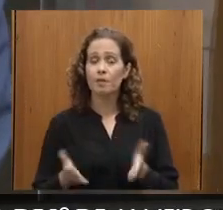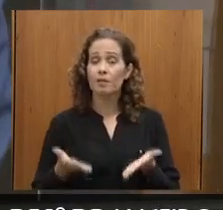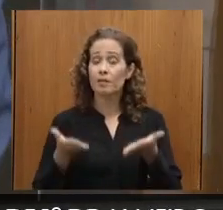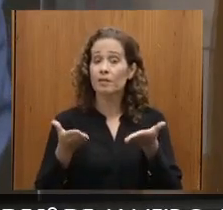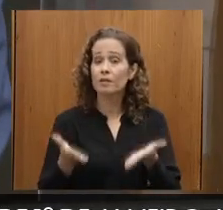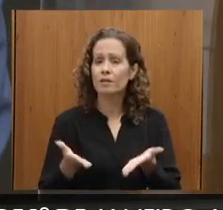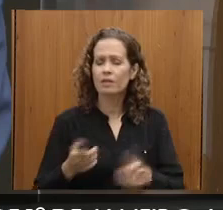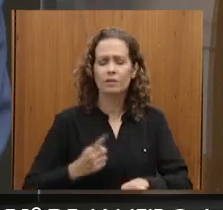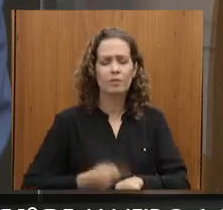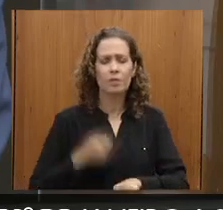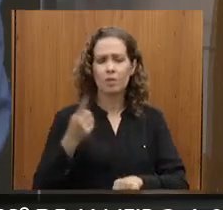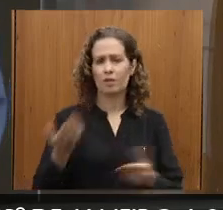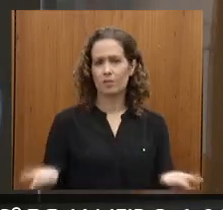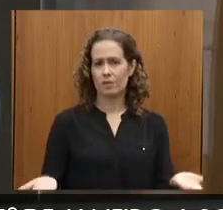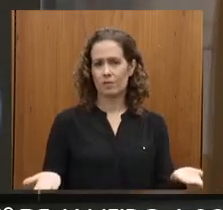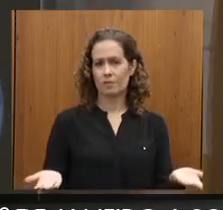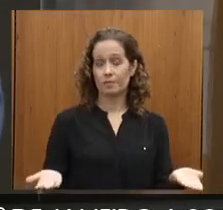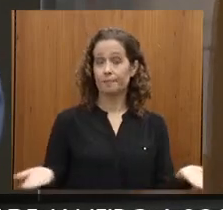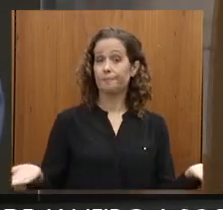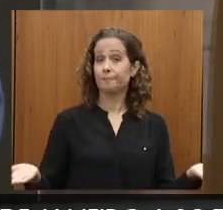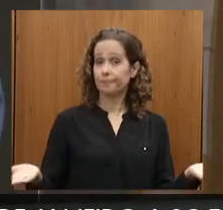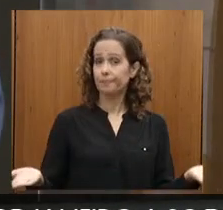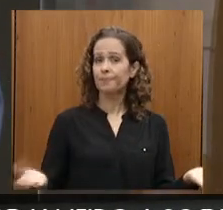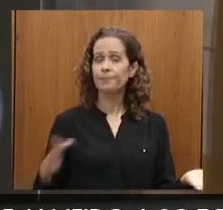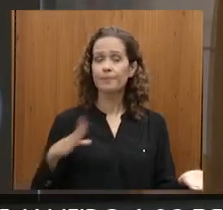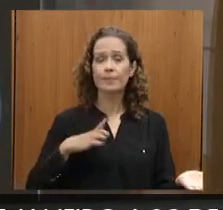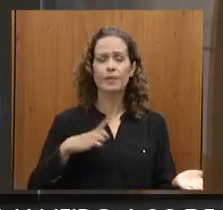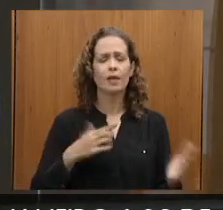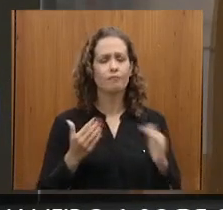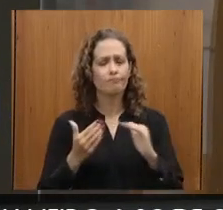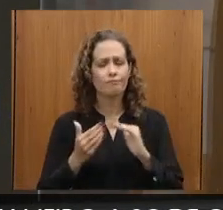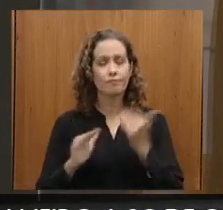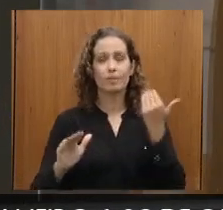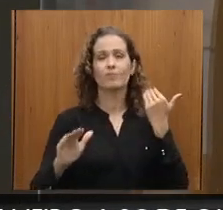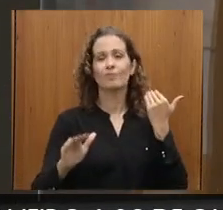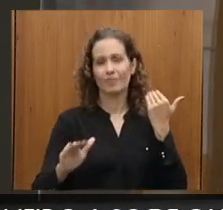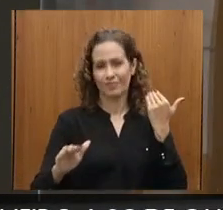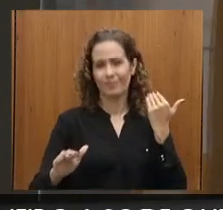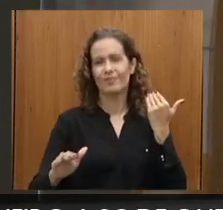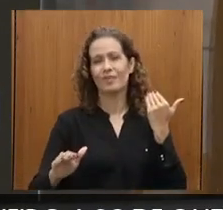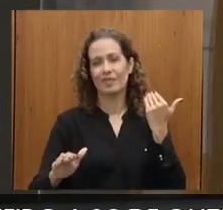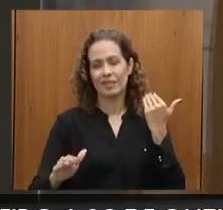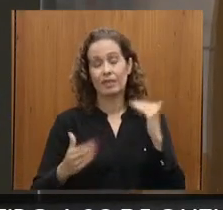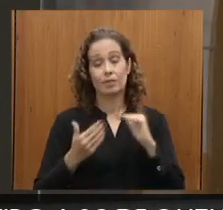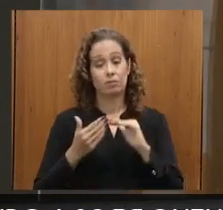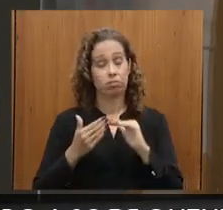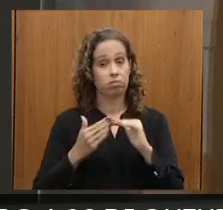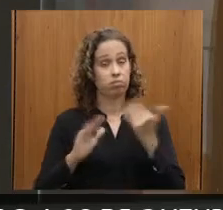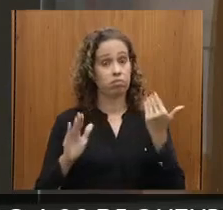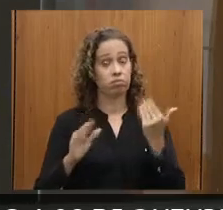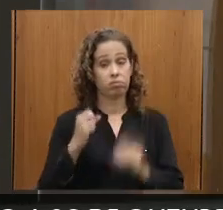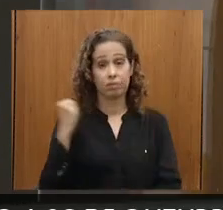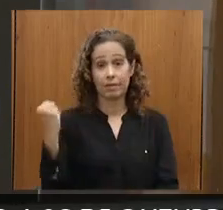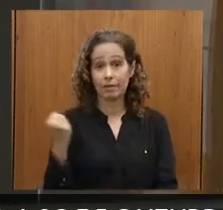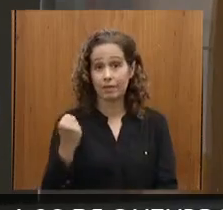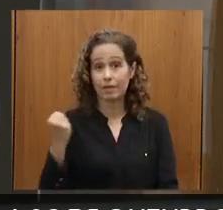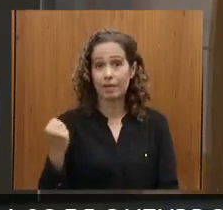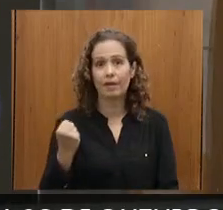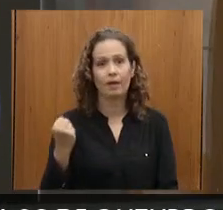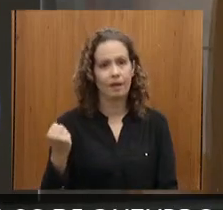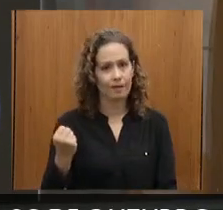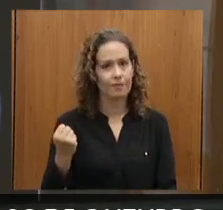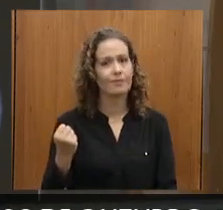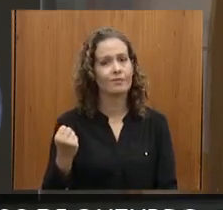momento. Então, há uma discordância grande, grave nossa nesse